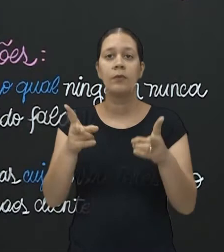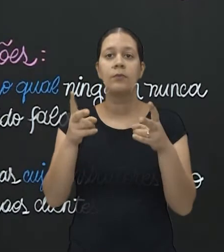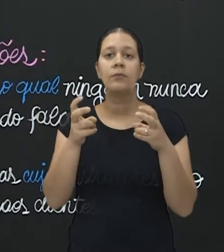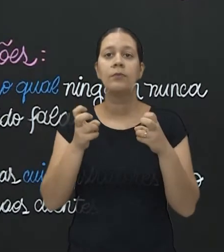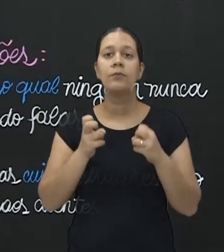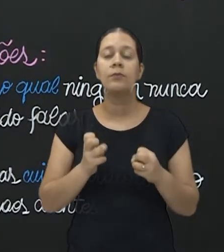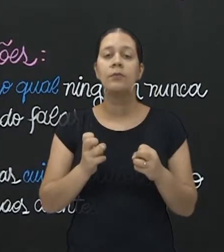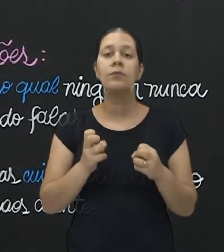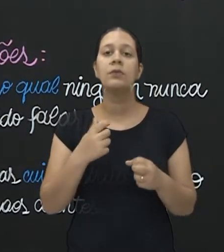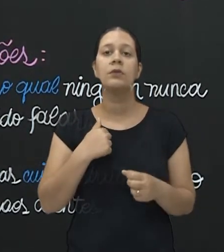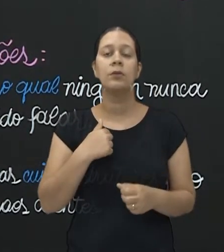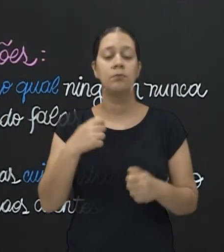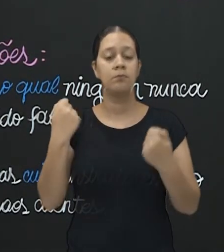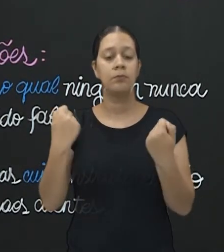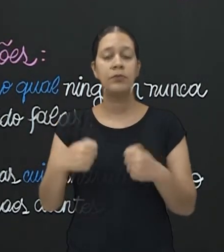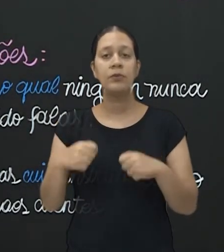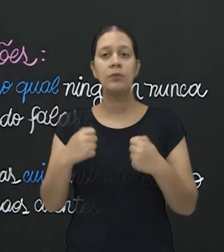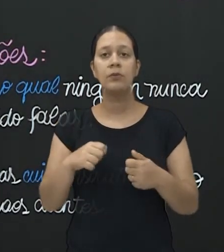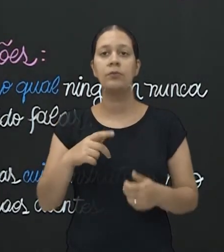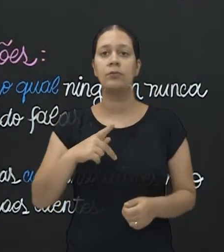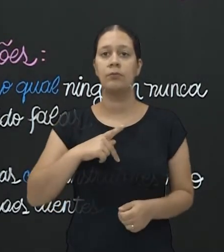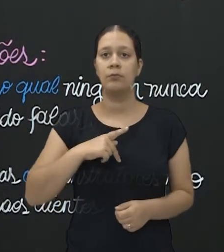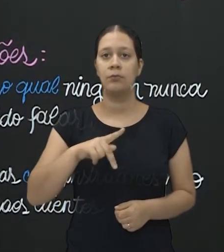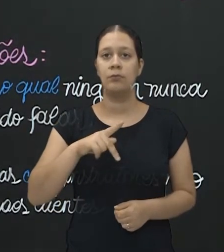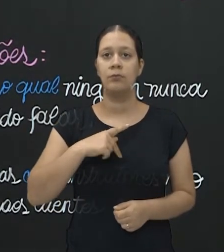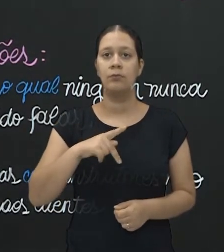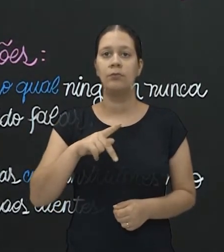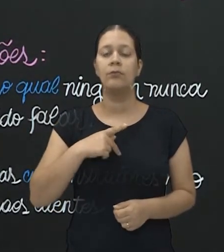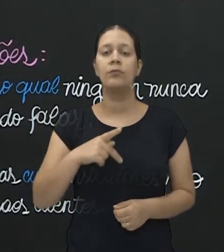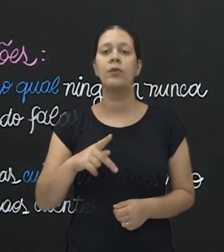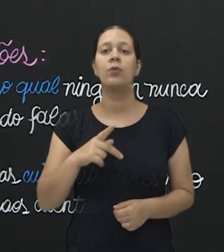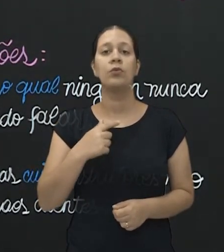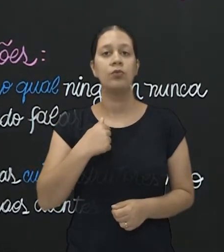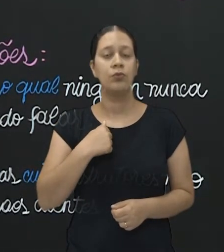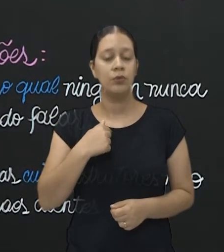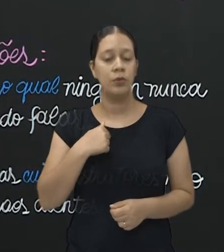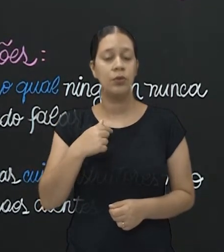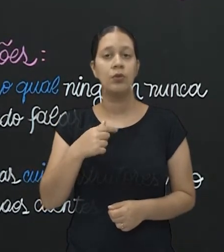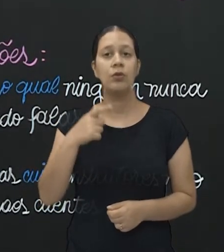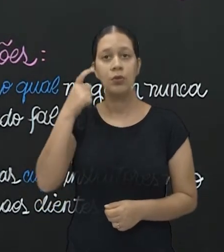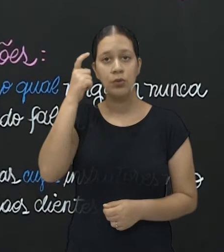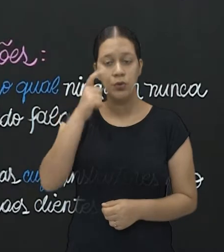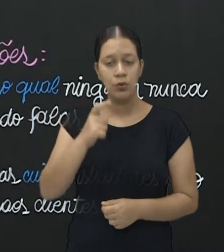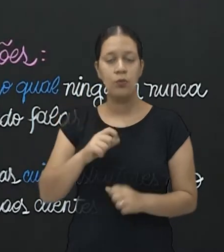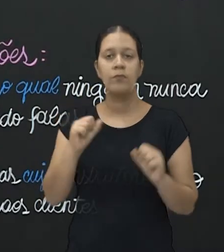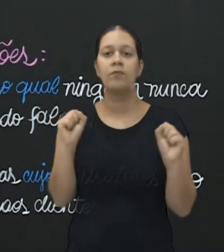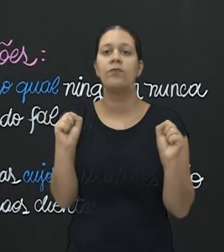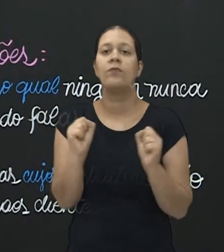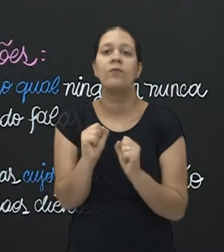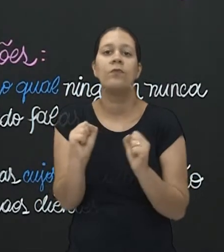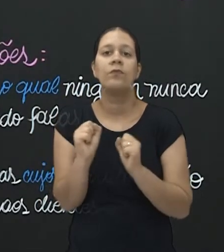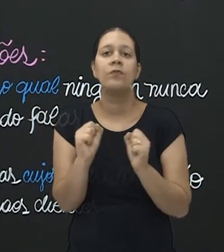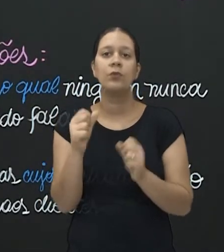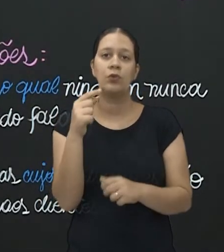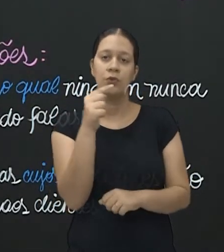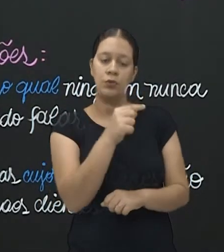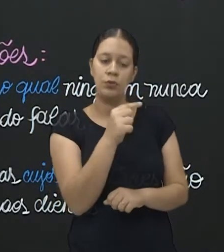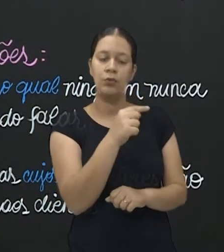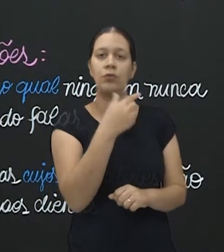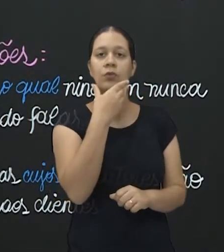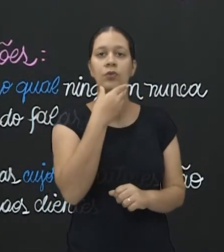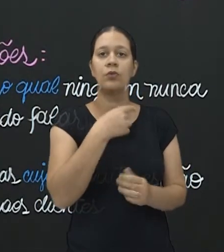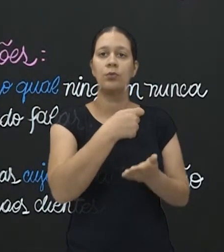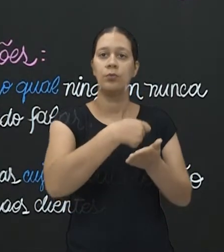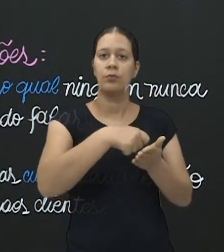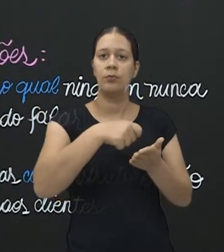preciso aqui da preposição também, porque eu construiria de outra forma. Eu sou fã desse escritor, eu sou fã do escritor.